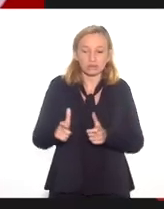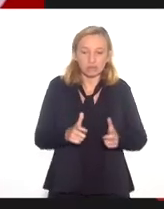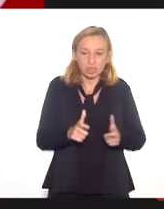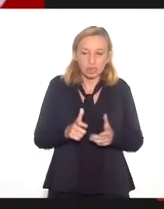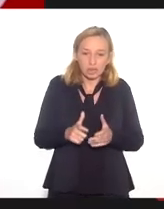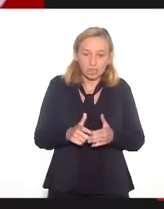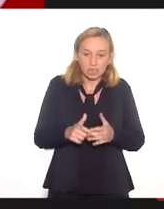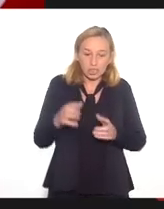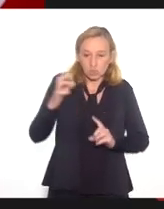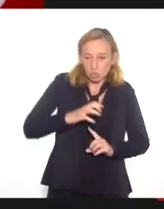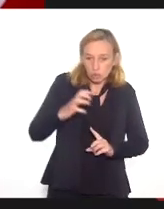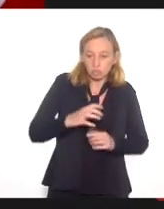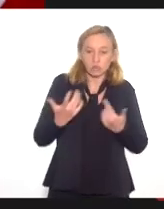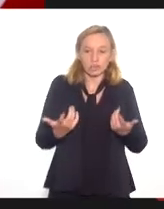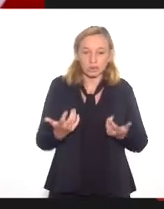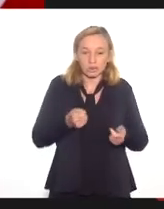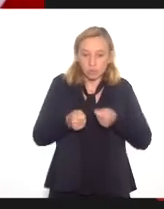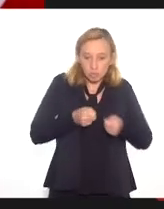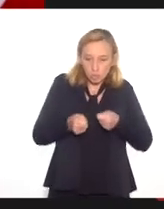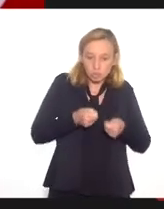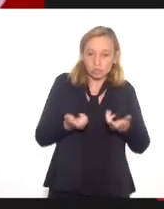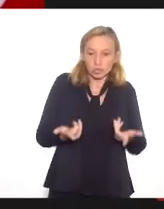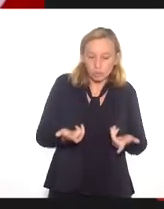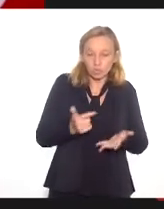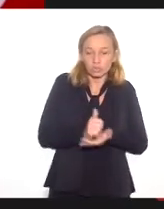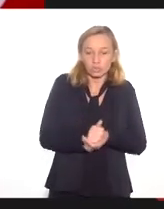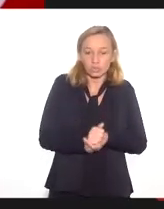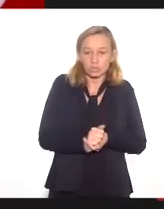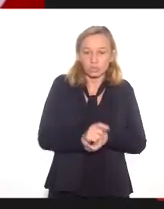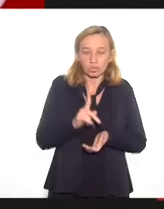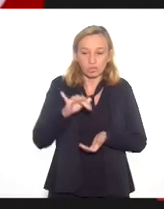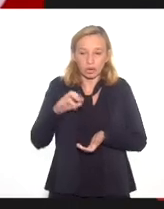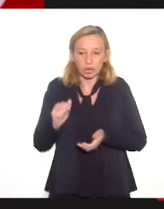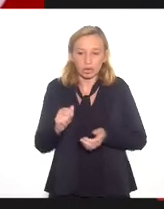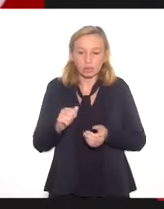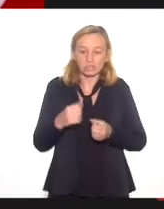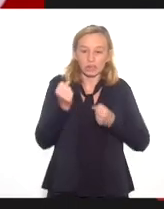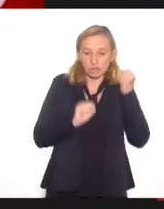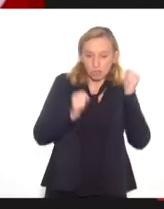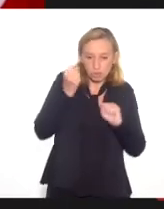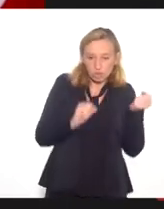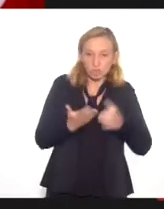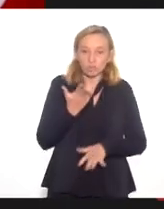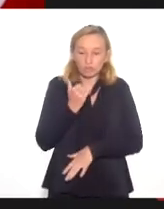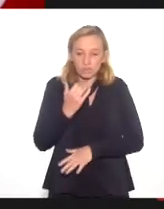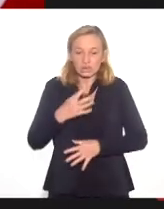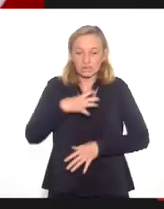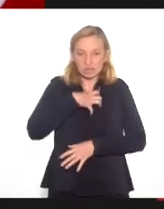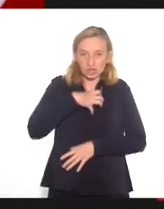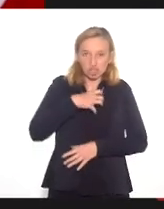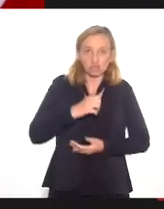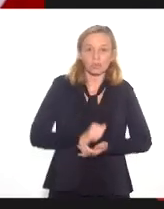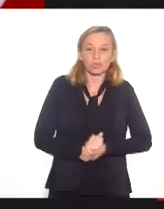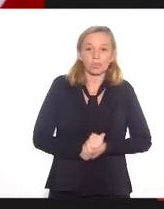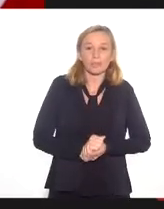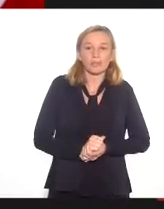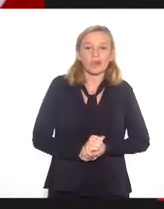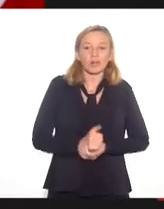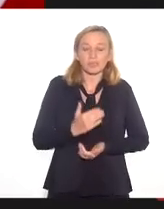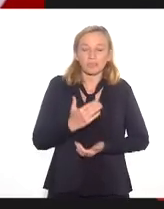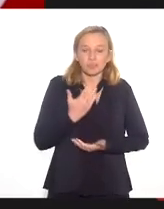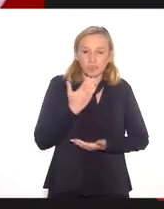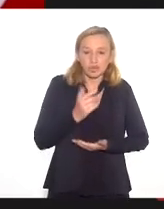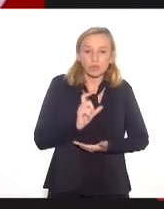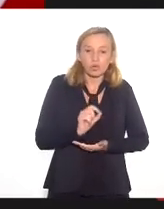dominam e que fazem o monopólio da indústria alimentar então nesse sentido né a gente pensa